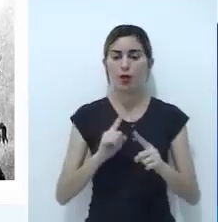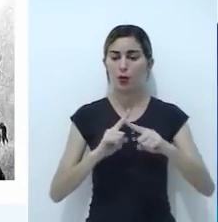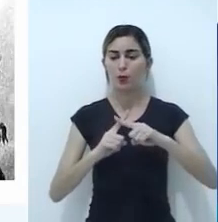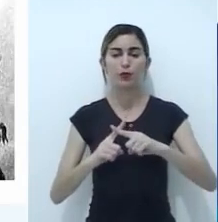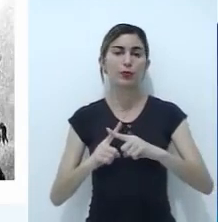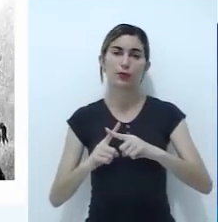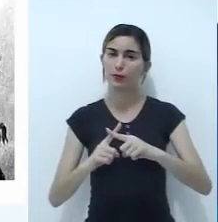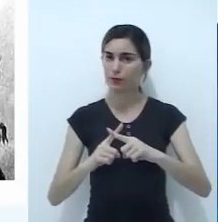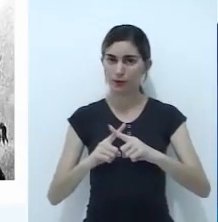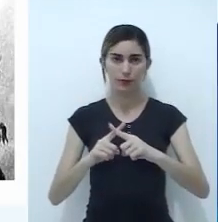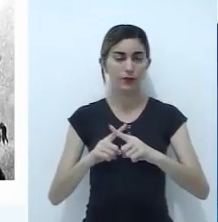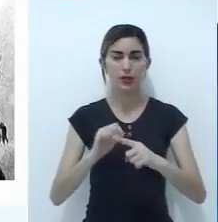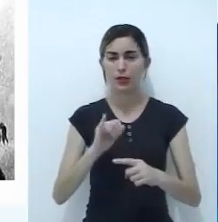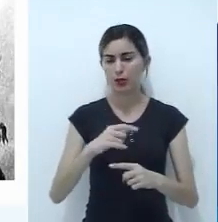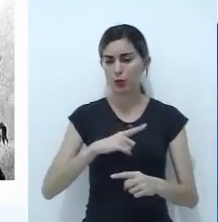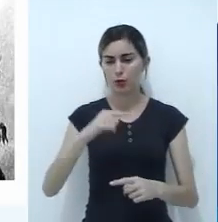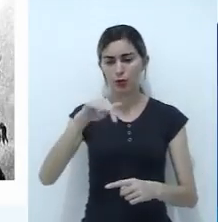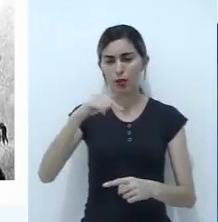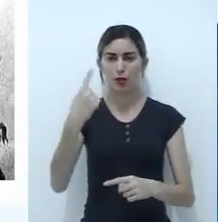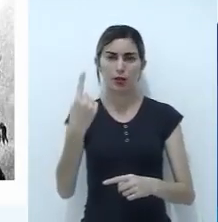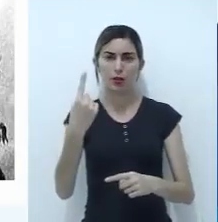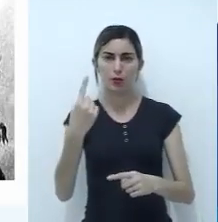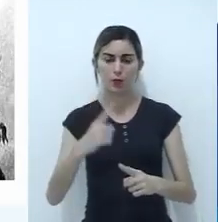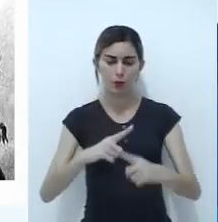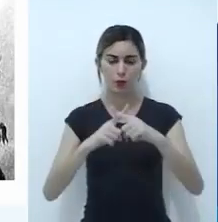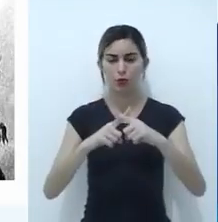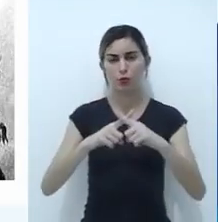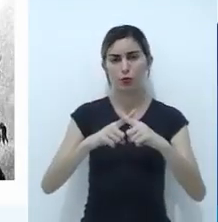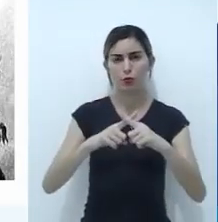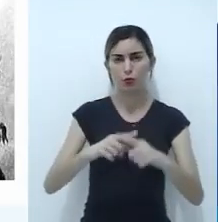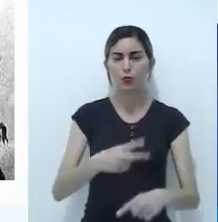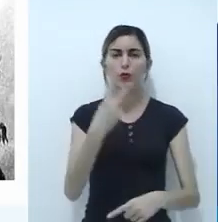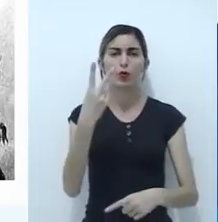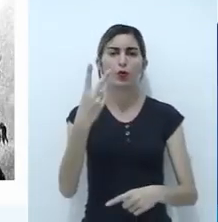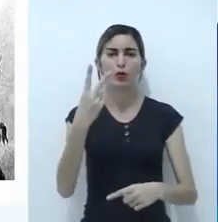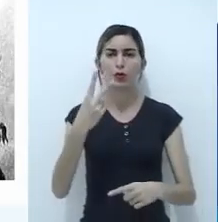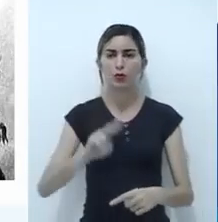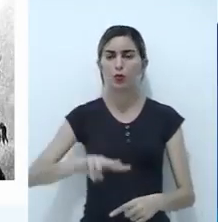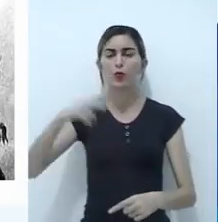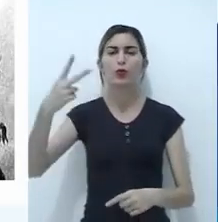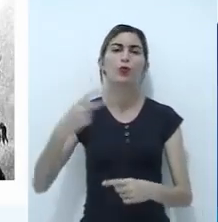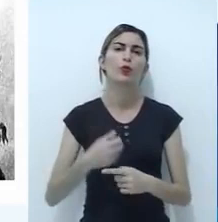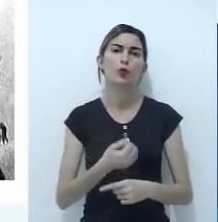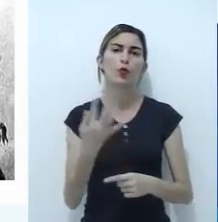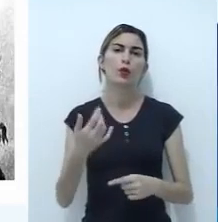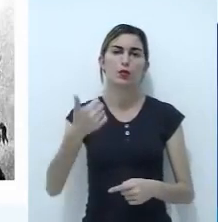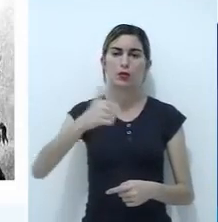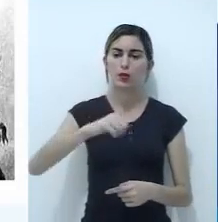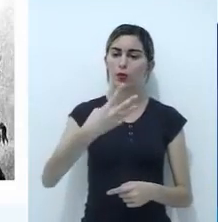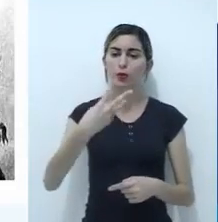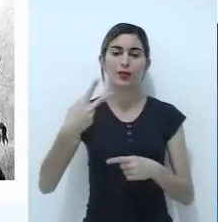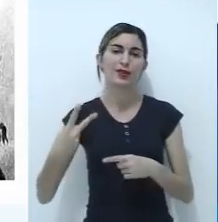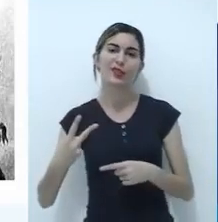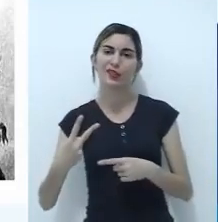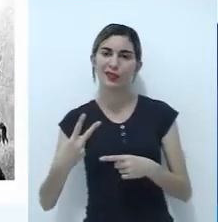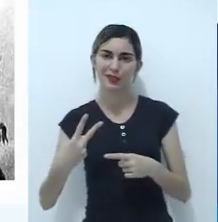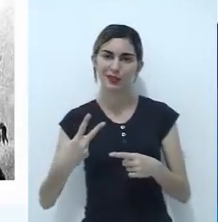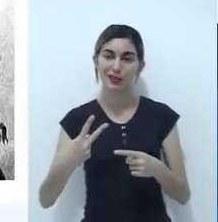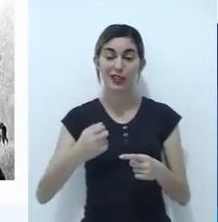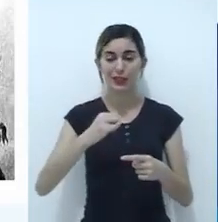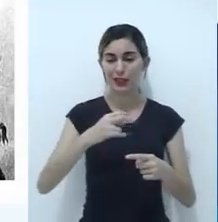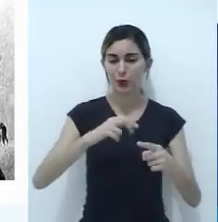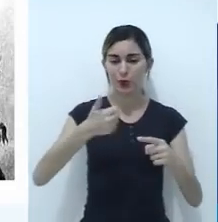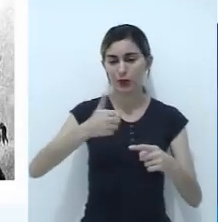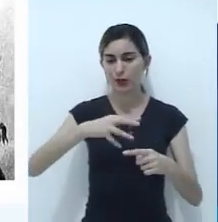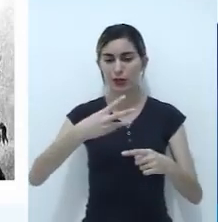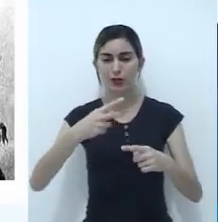de multiplicação. Então, se eu tenho 71, se eu multiplico 71 por 2, vai ser quanto? 142.